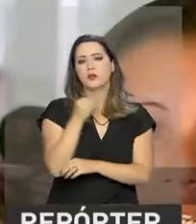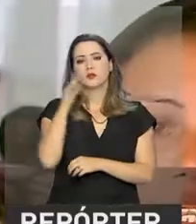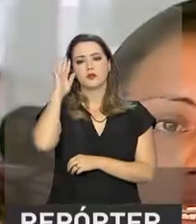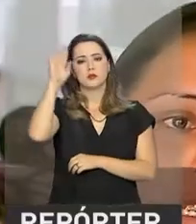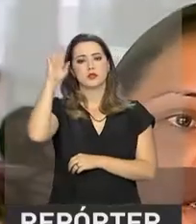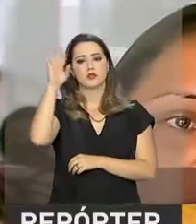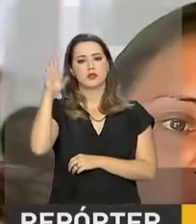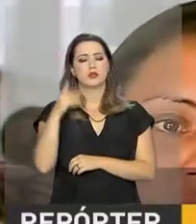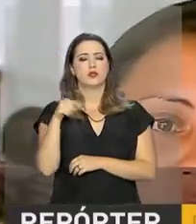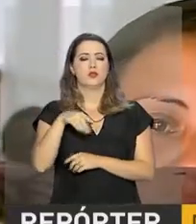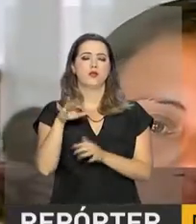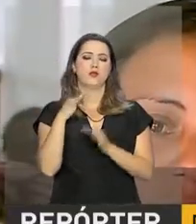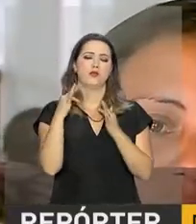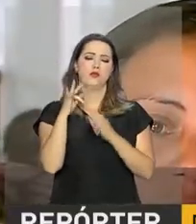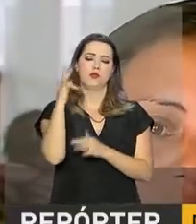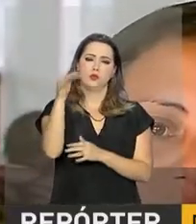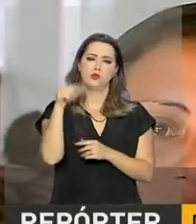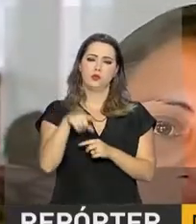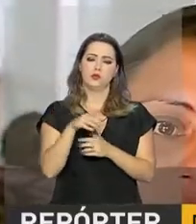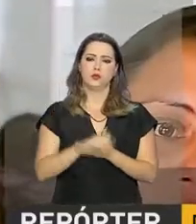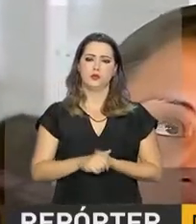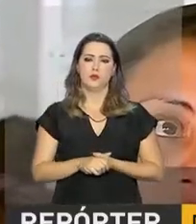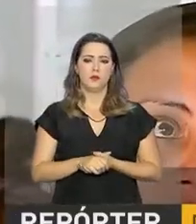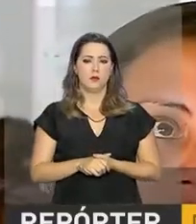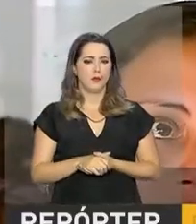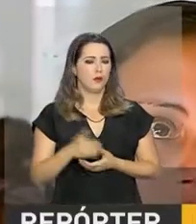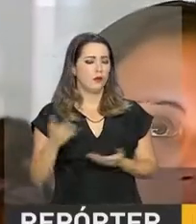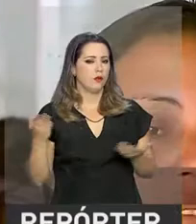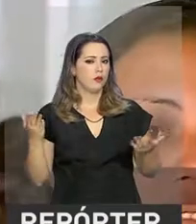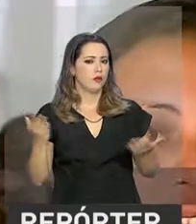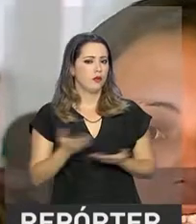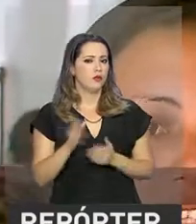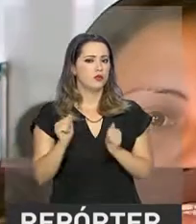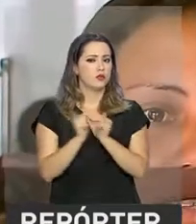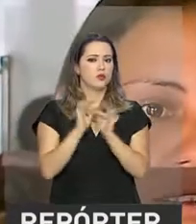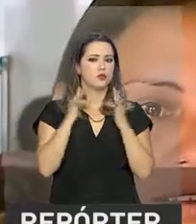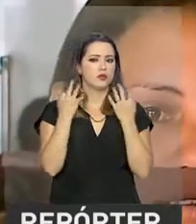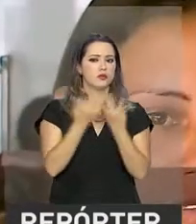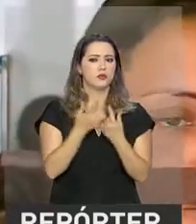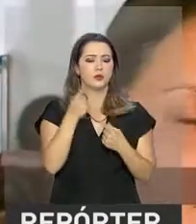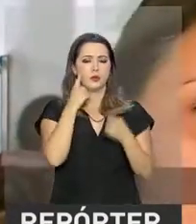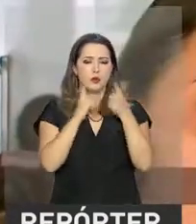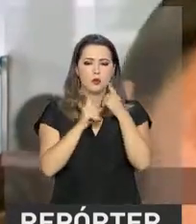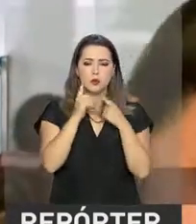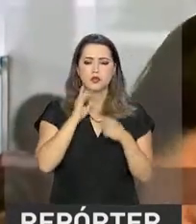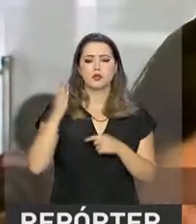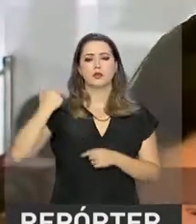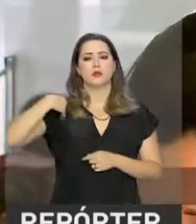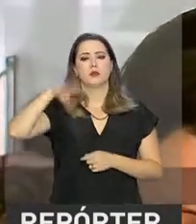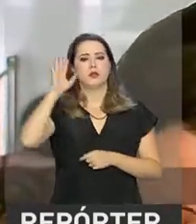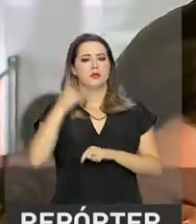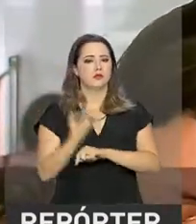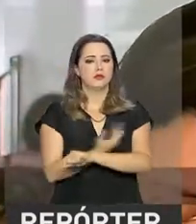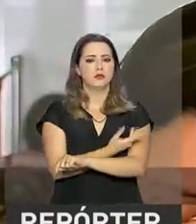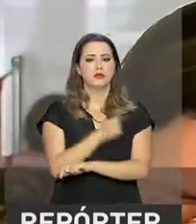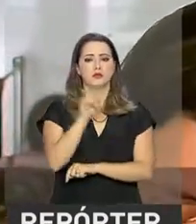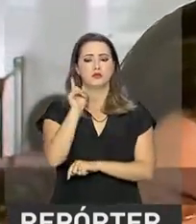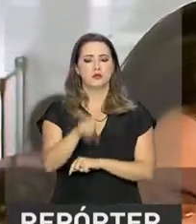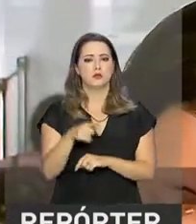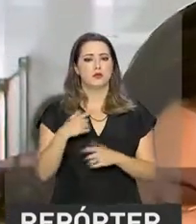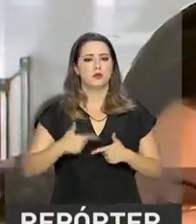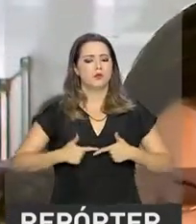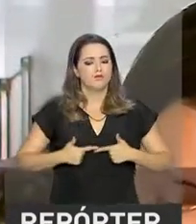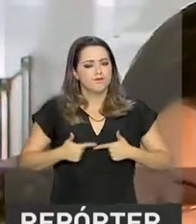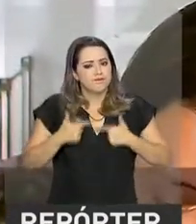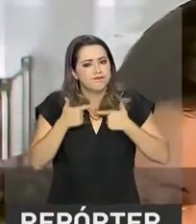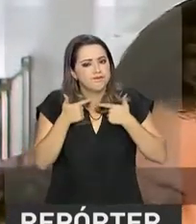funciona o último imã a hora tá junto com minha família me emociono uma teoria ibram lutar